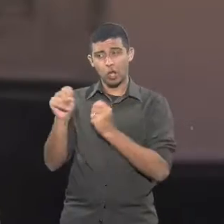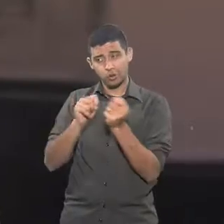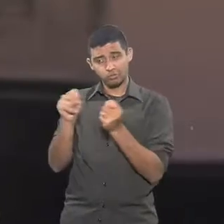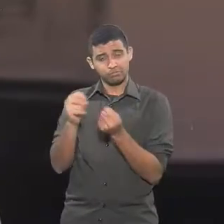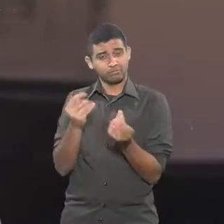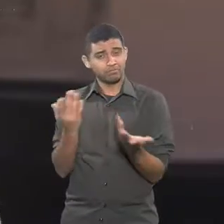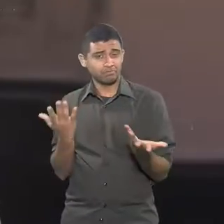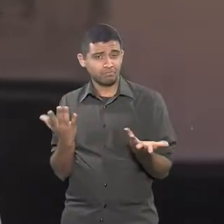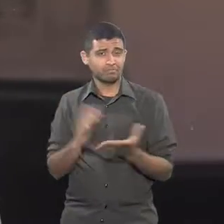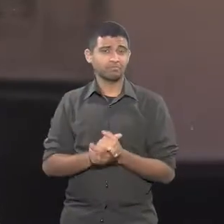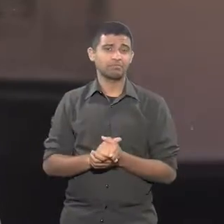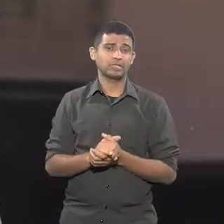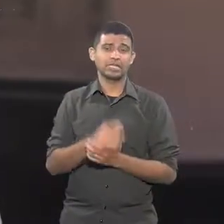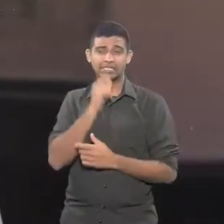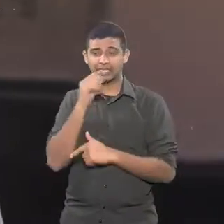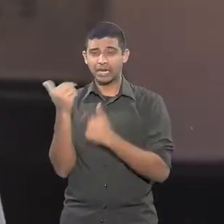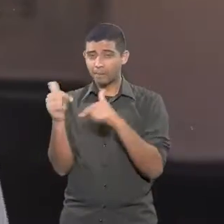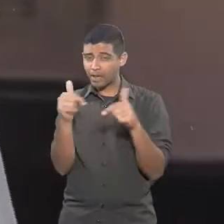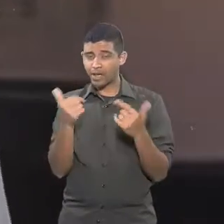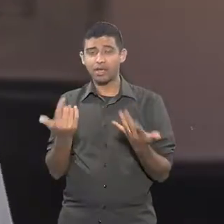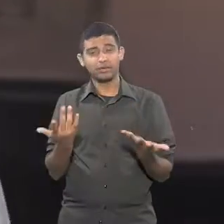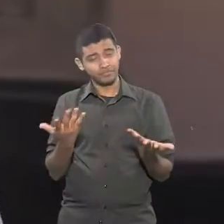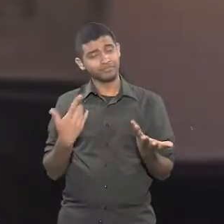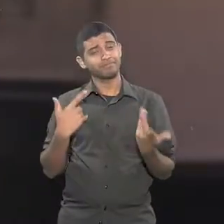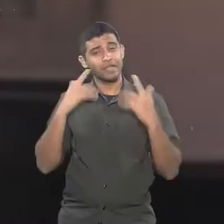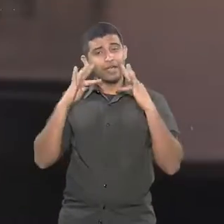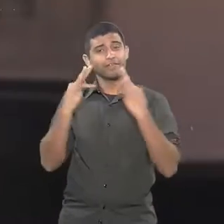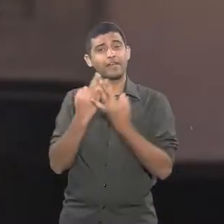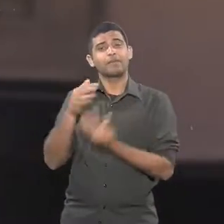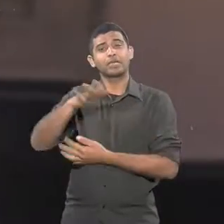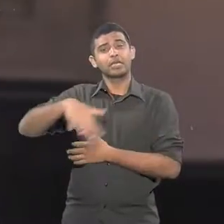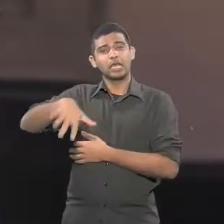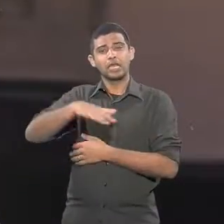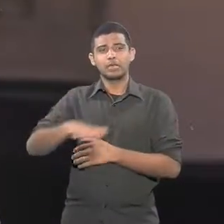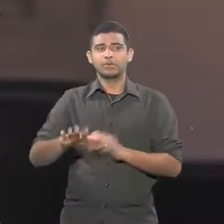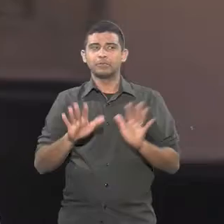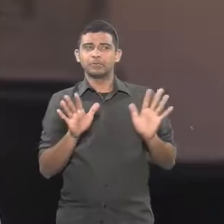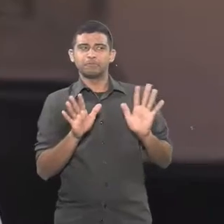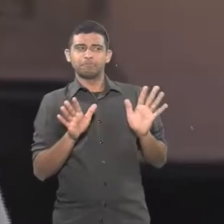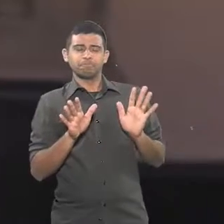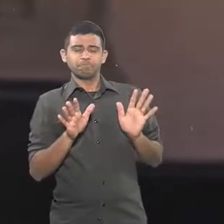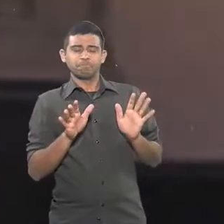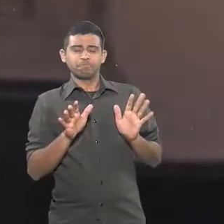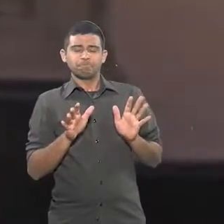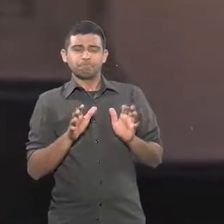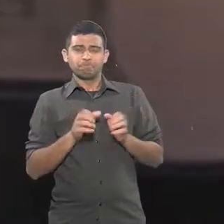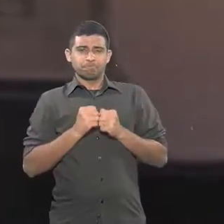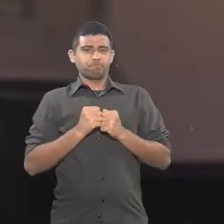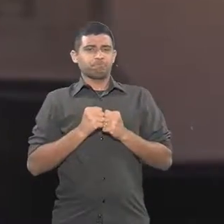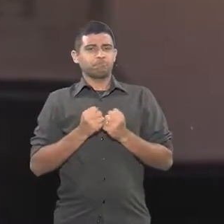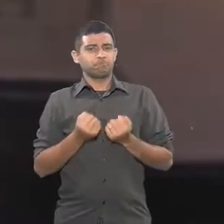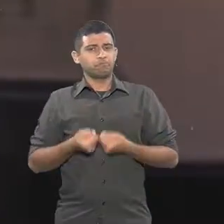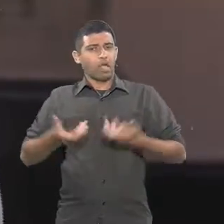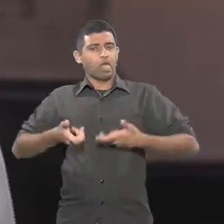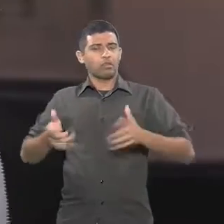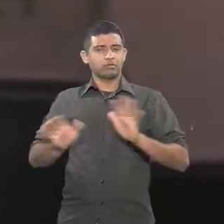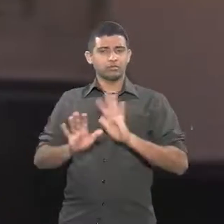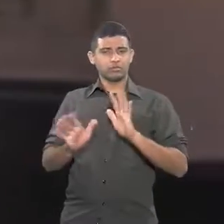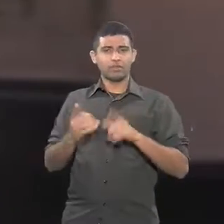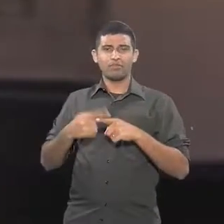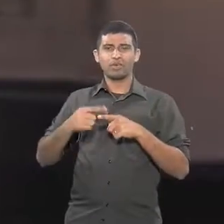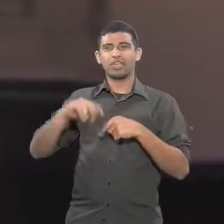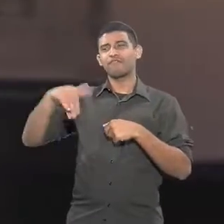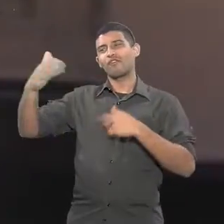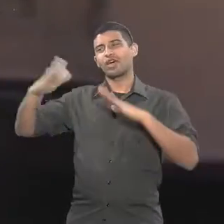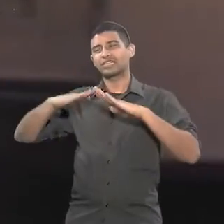parte econômica, né? Então as Desemprego. famílias seguraram um pouquinho, porque essa alimentação fora de casa, ela também